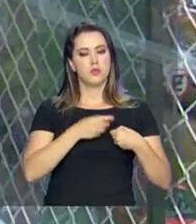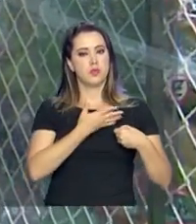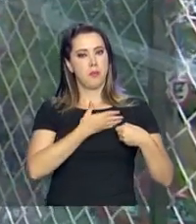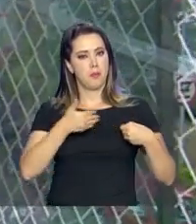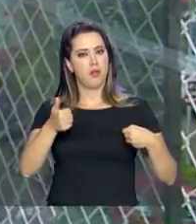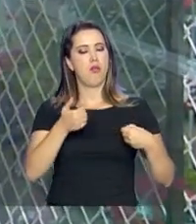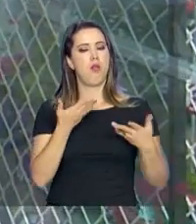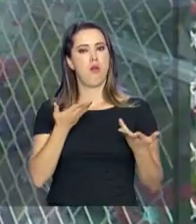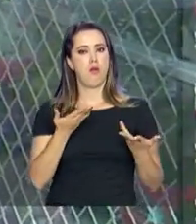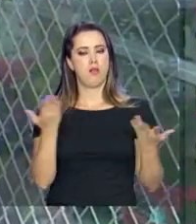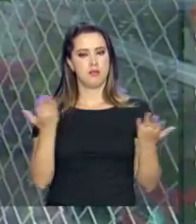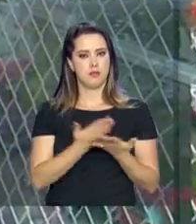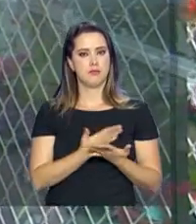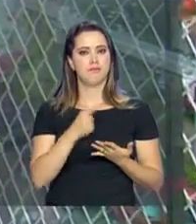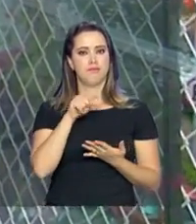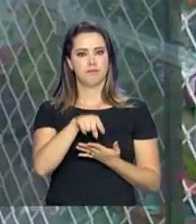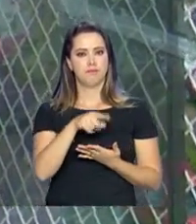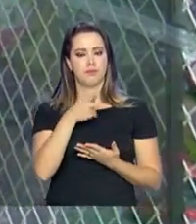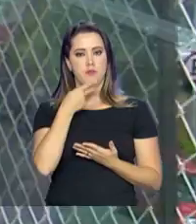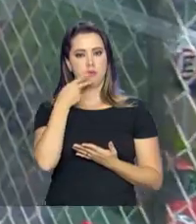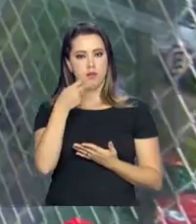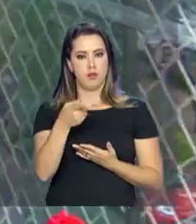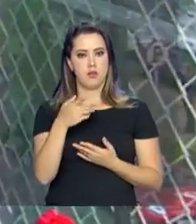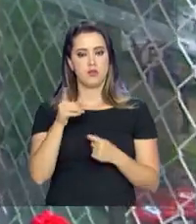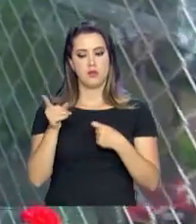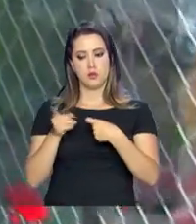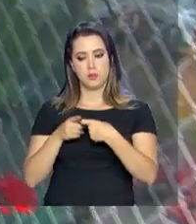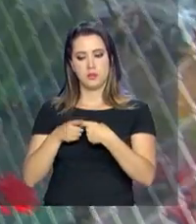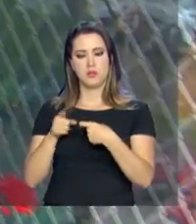maravilhosa ea os médicos também